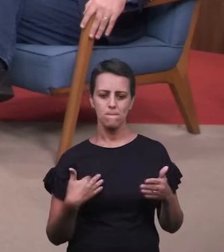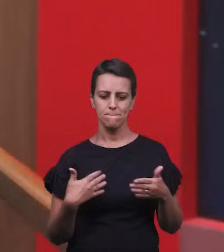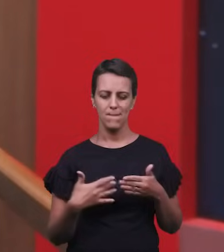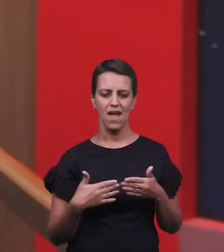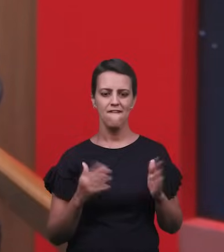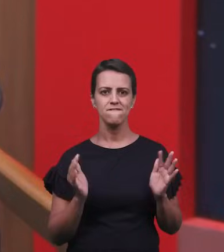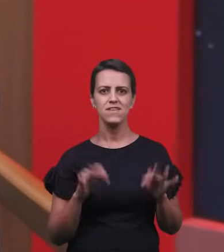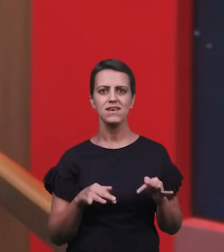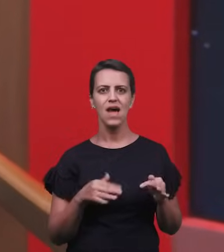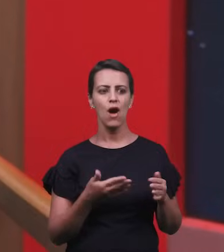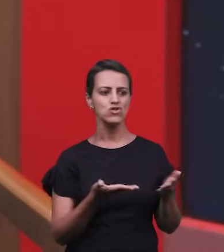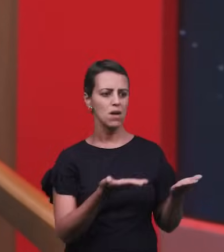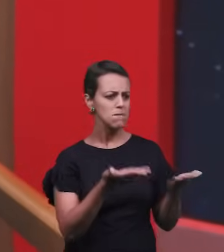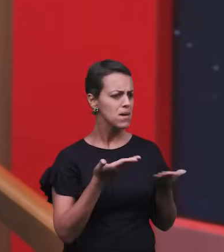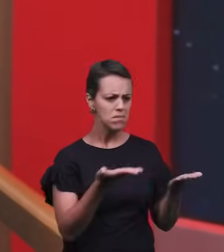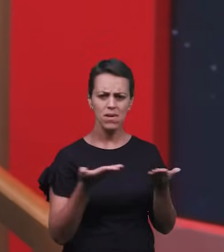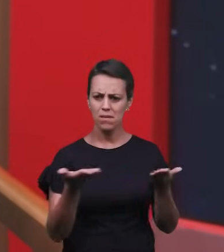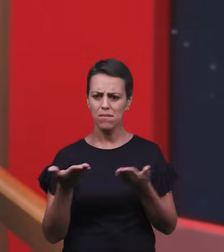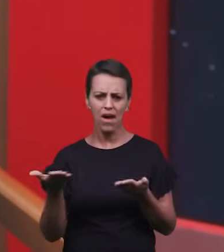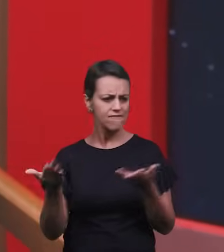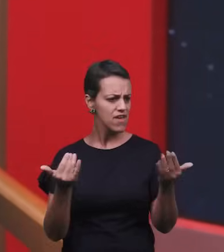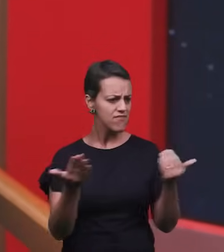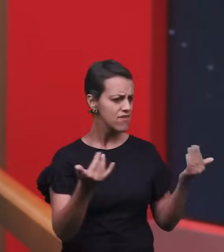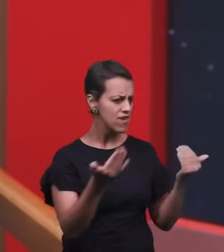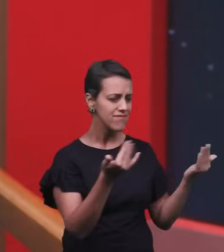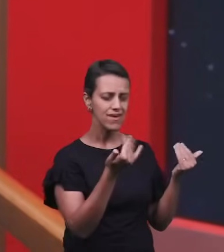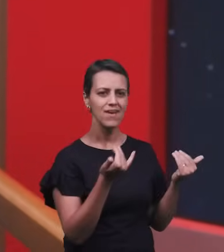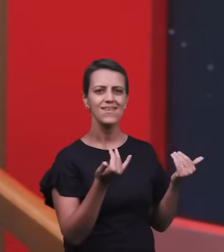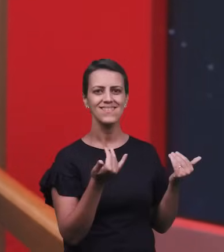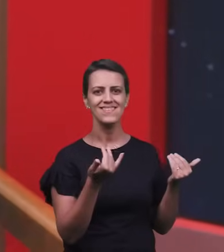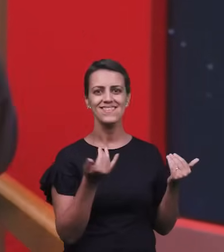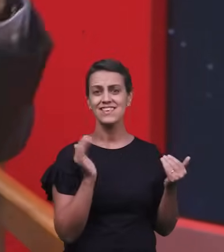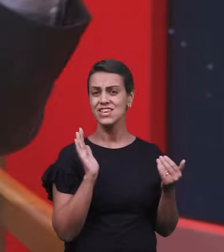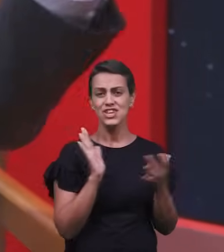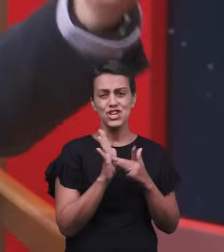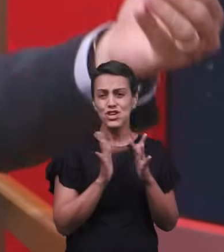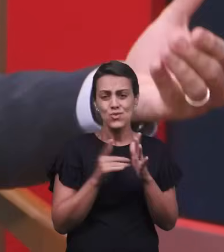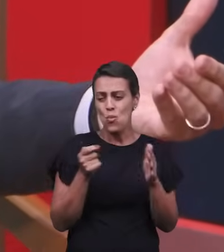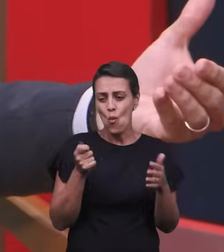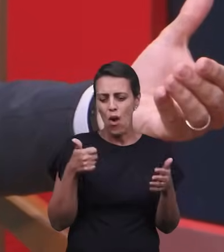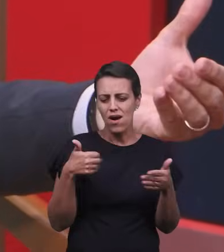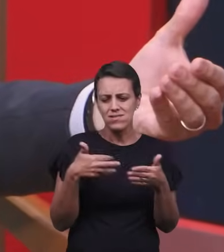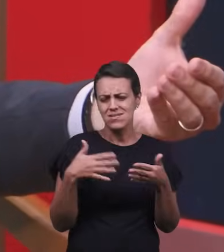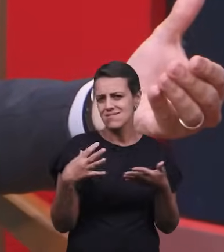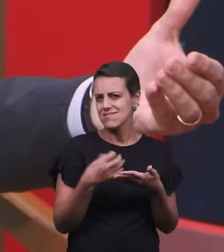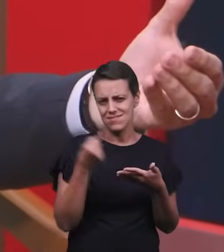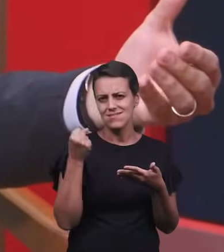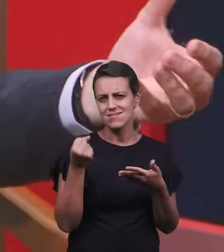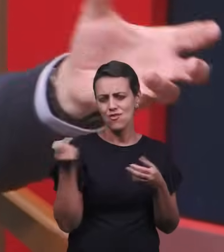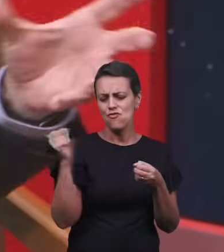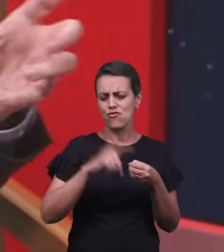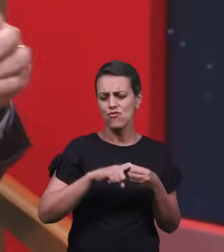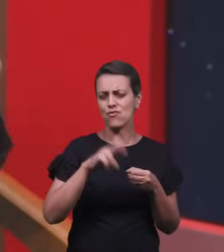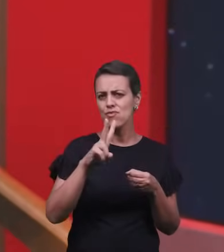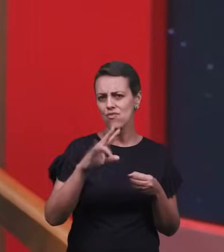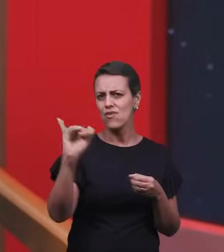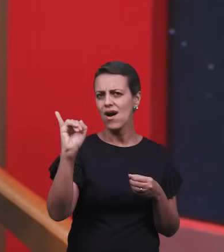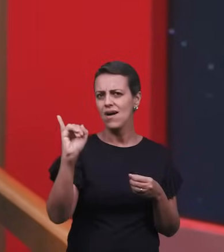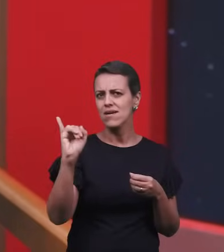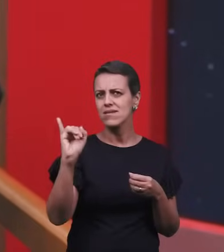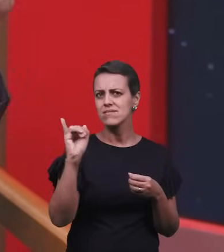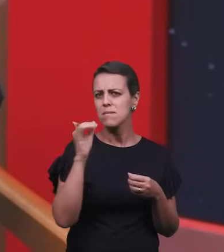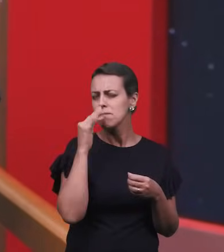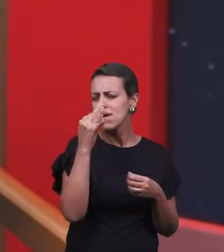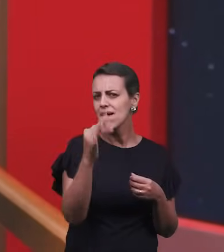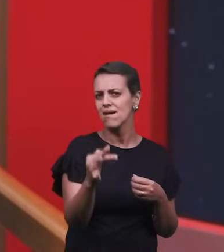apelos finais, porque como Jesus está às portas, em breve vai voltar, então